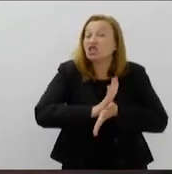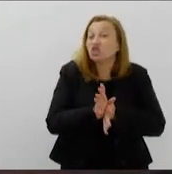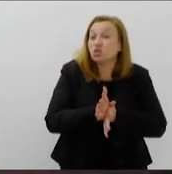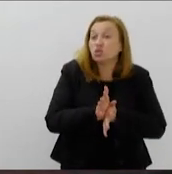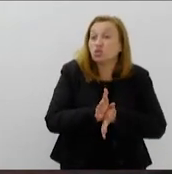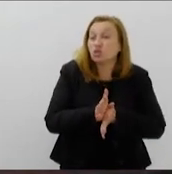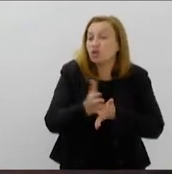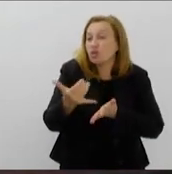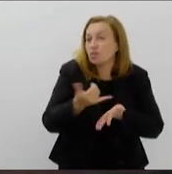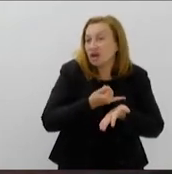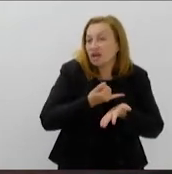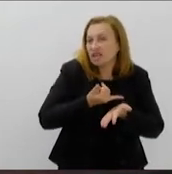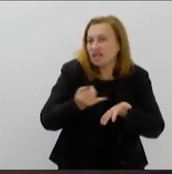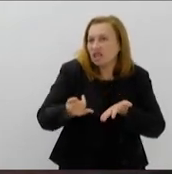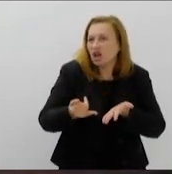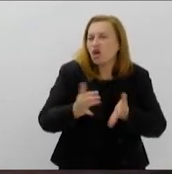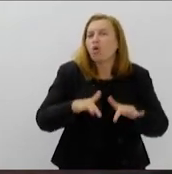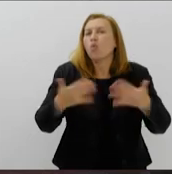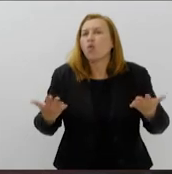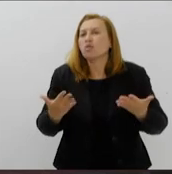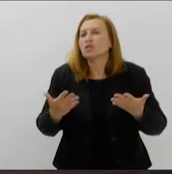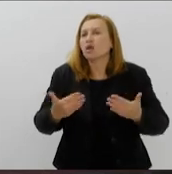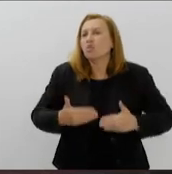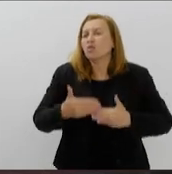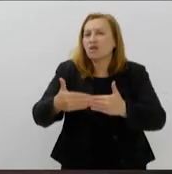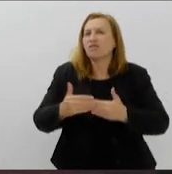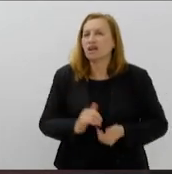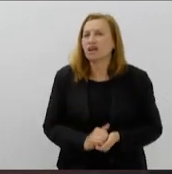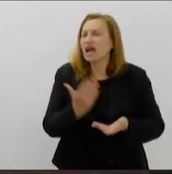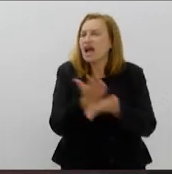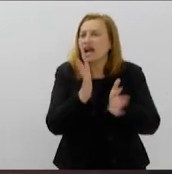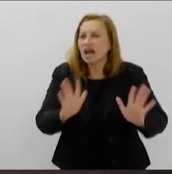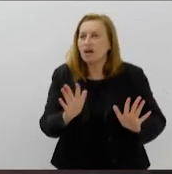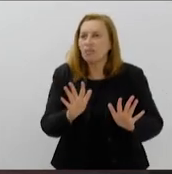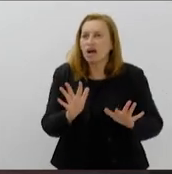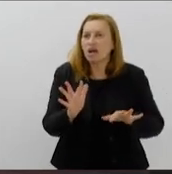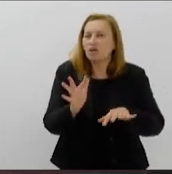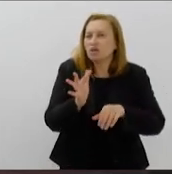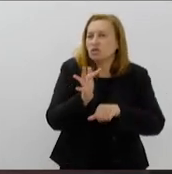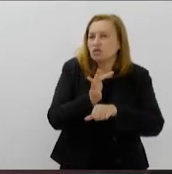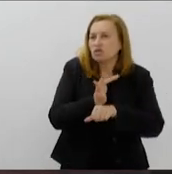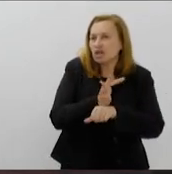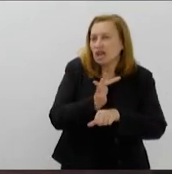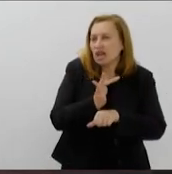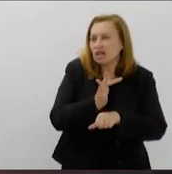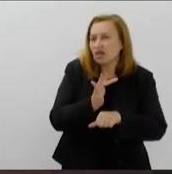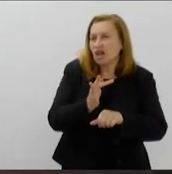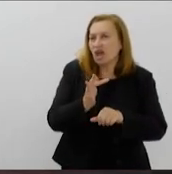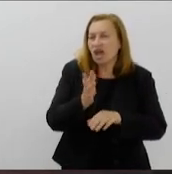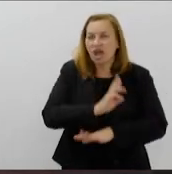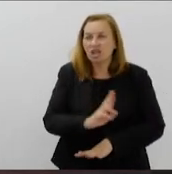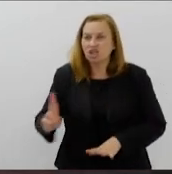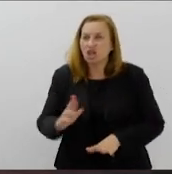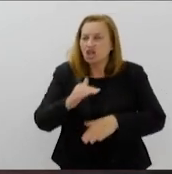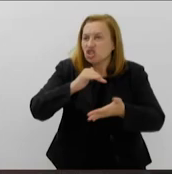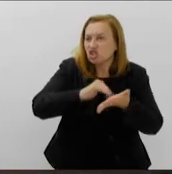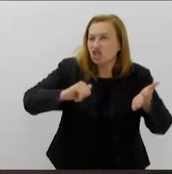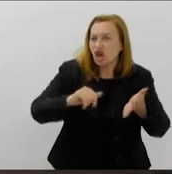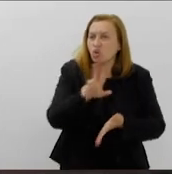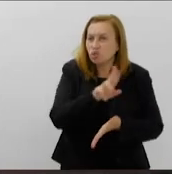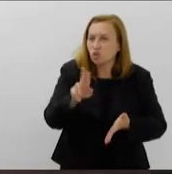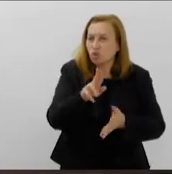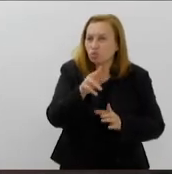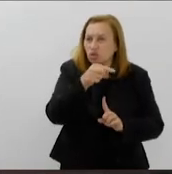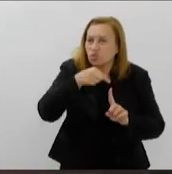uma canetada. Qual será o próximo passo? Acabar com os feriados religiosos? Retirar o nome dos santos